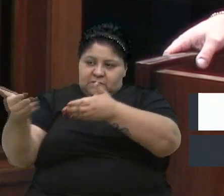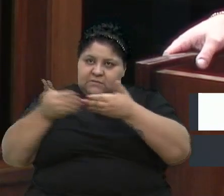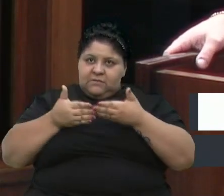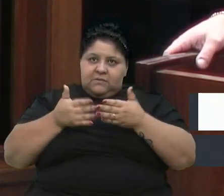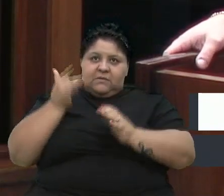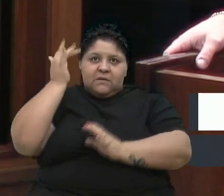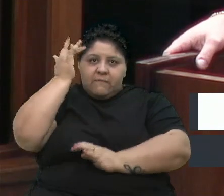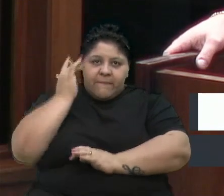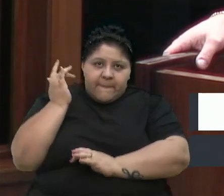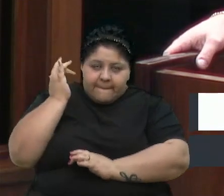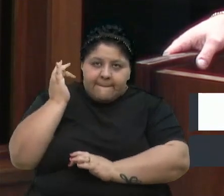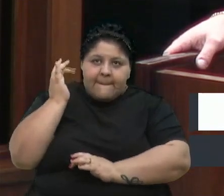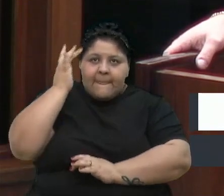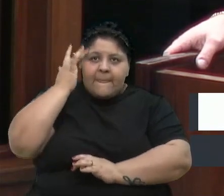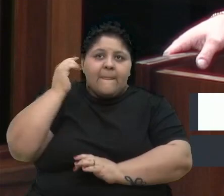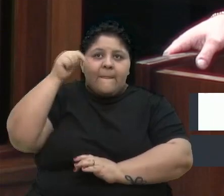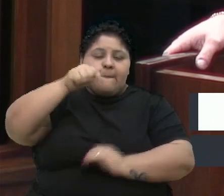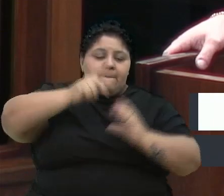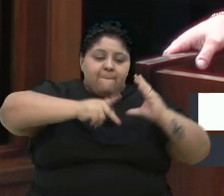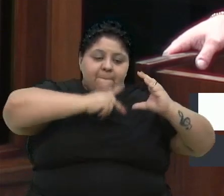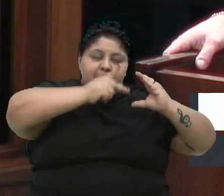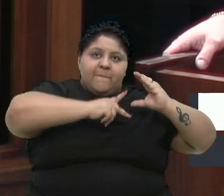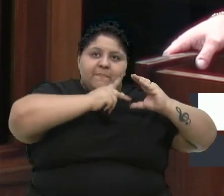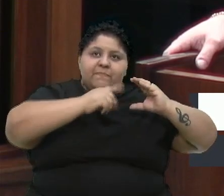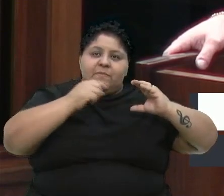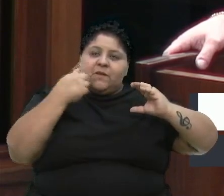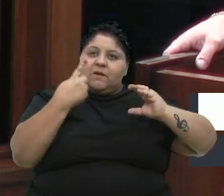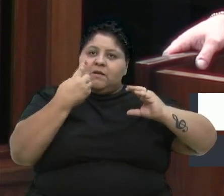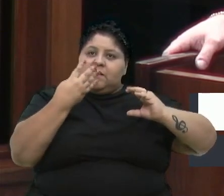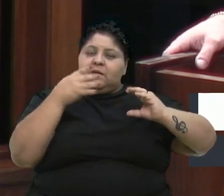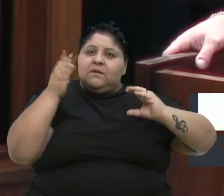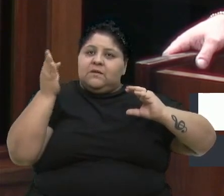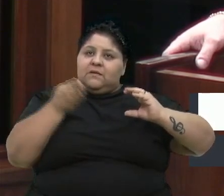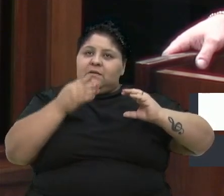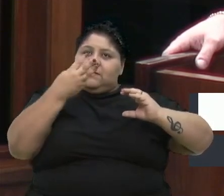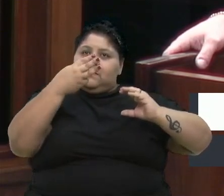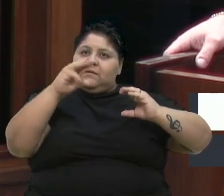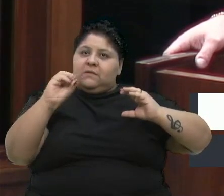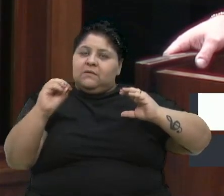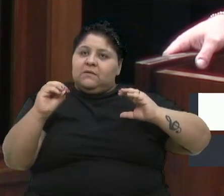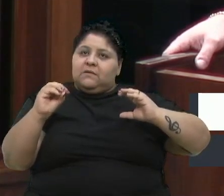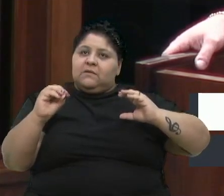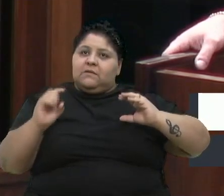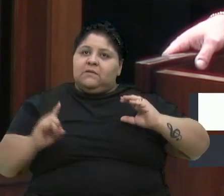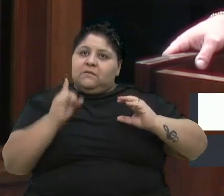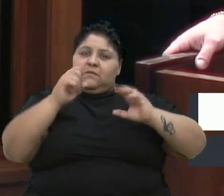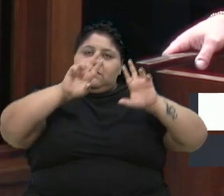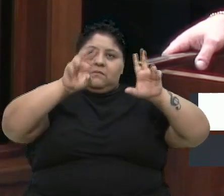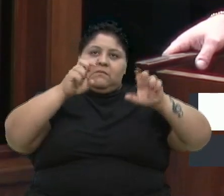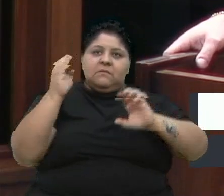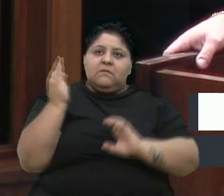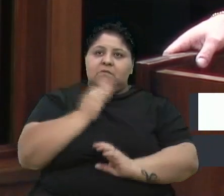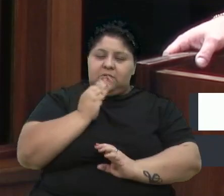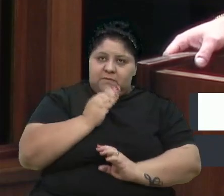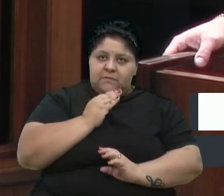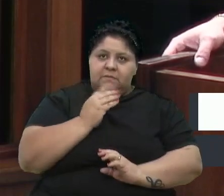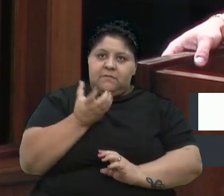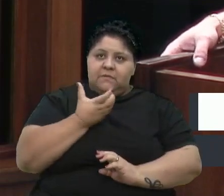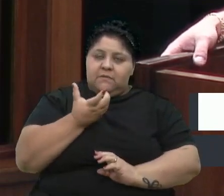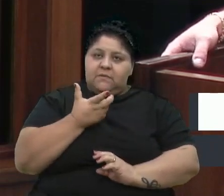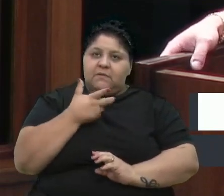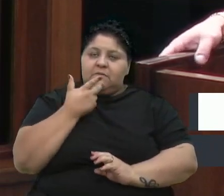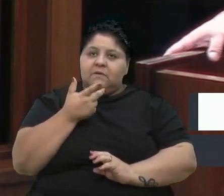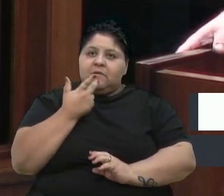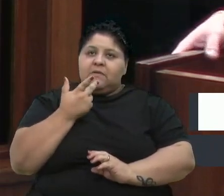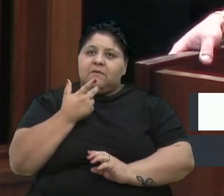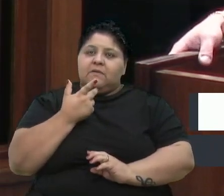Amanhã, nesta Câmara de Vereadores, às 14h30. Um último assunto e rápido aqui que eu quero trazer, vereador